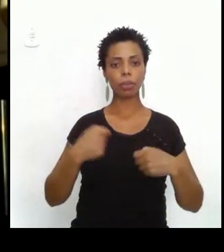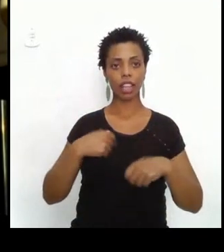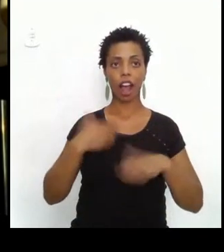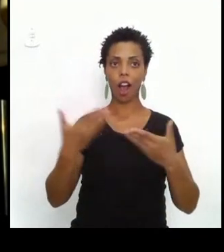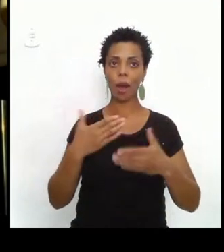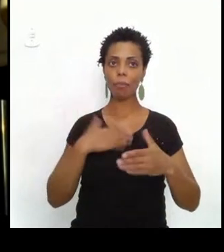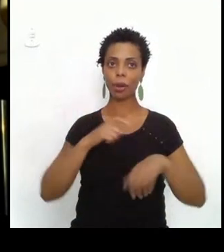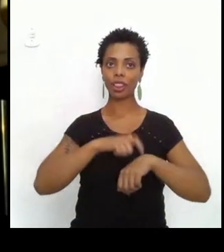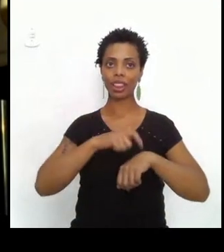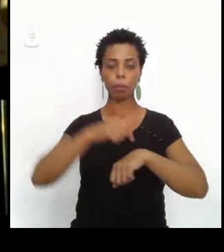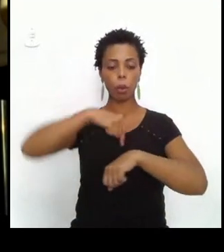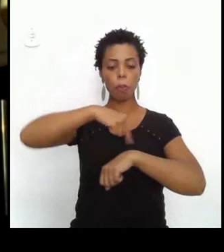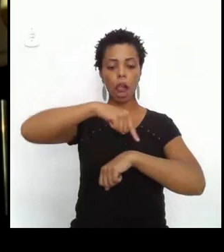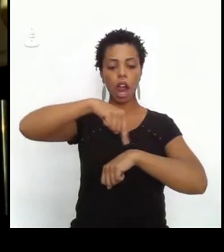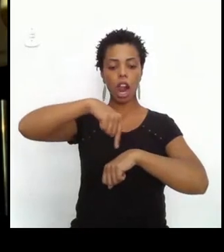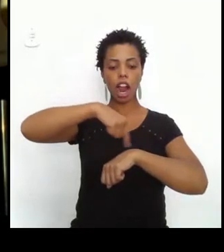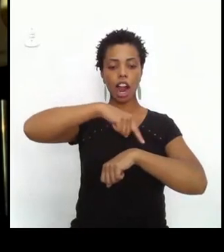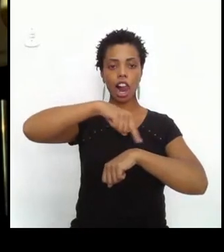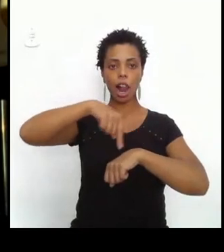time